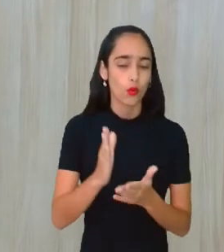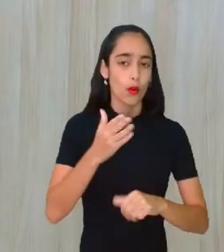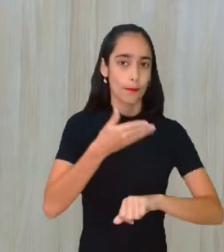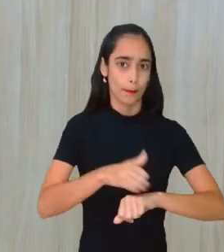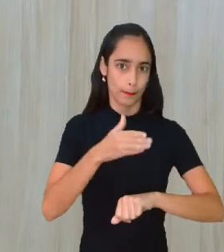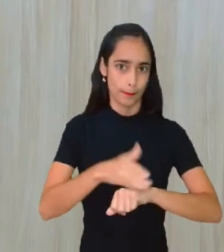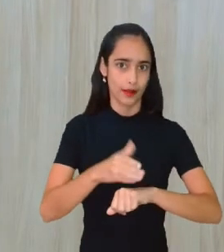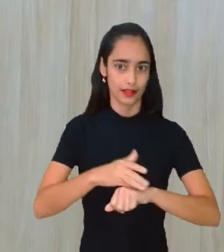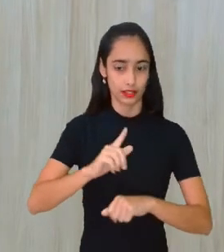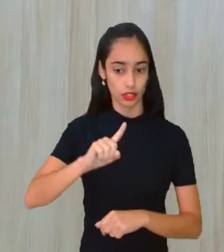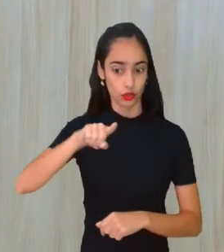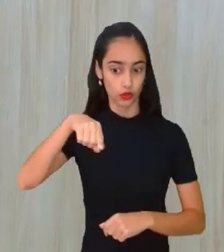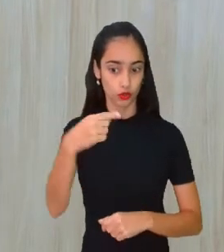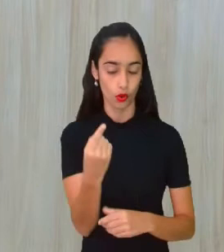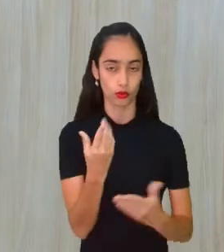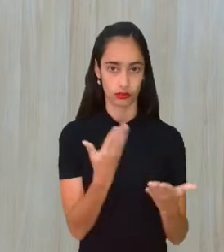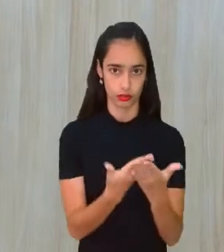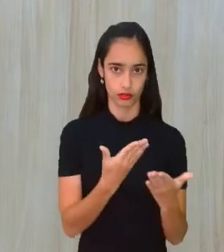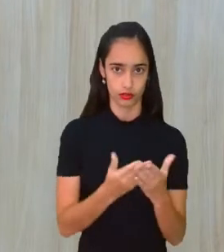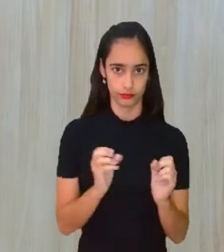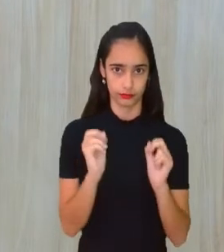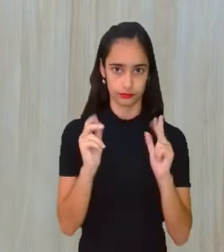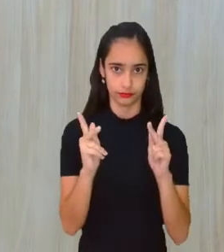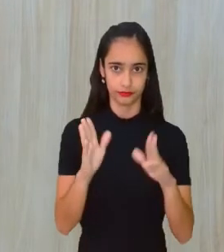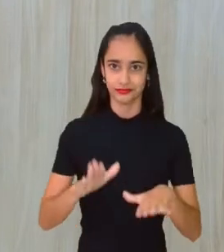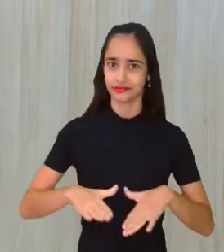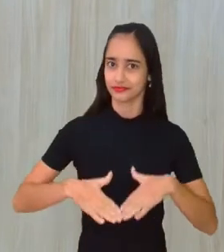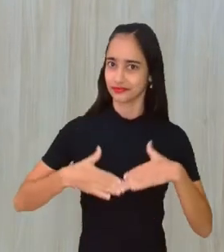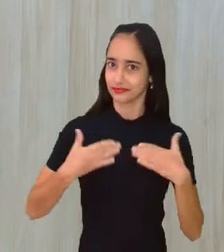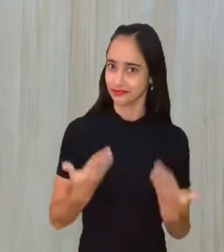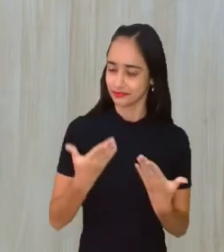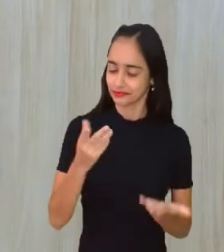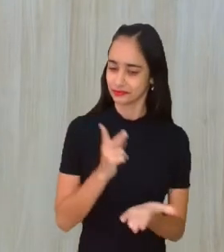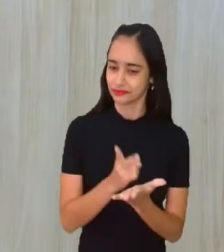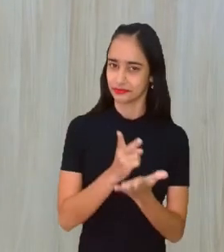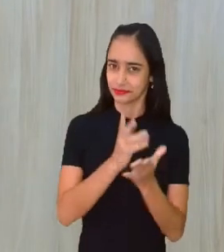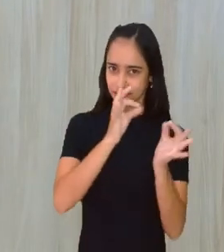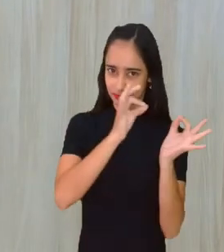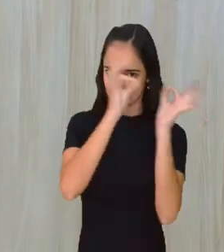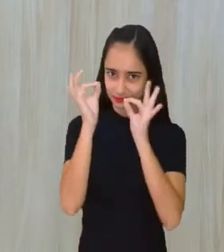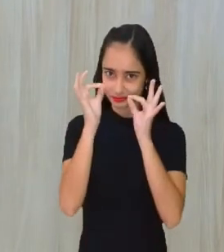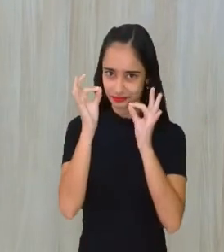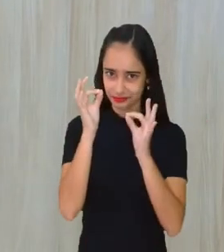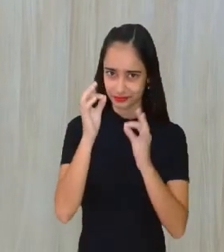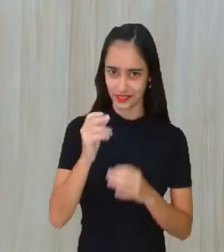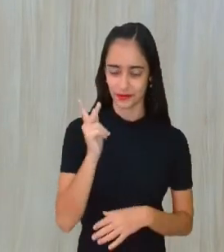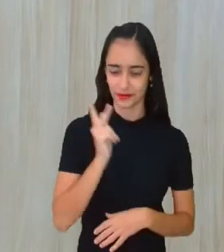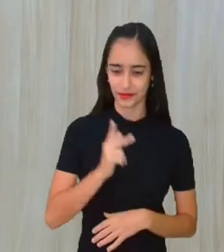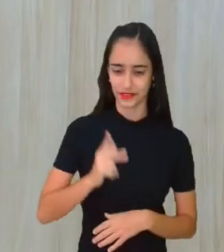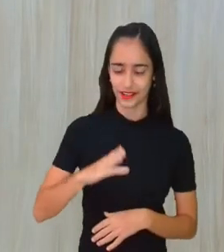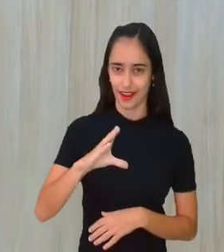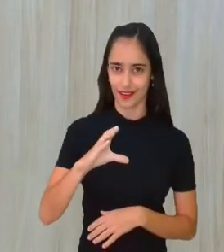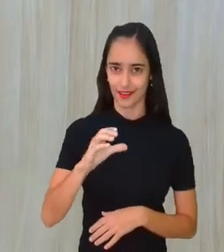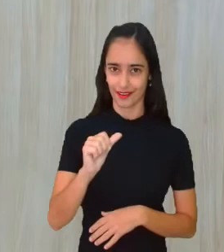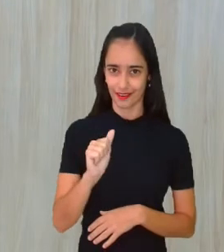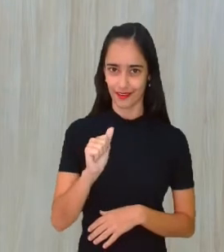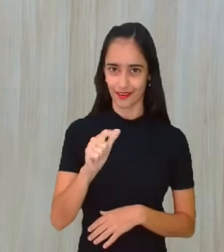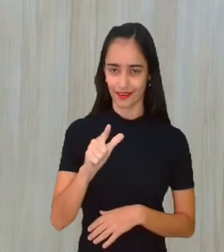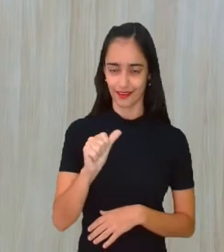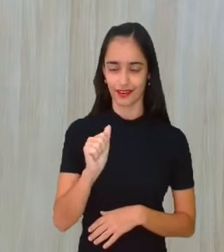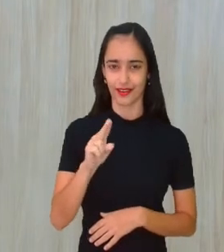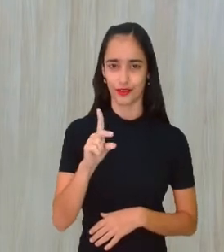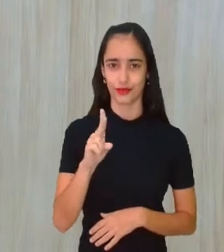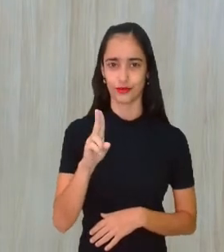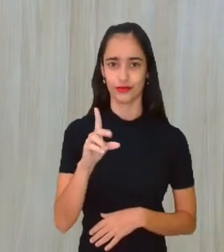trabalhar também, tá certo? Então, vocês fiquem atentos. Sou a professora Cláudia Andrade Albuquerque, este é o meu sinal. E vamos para mais